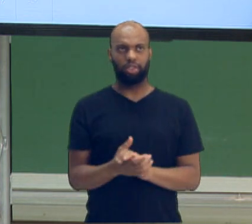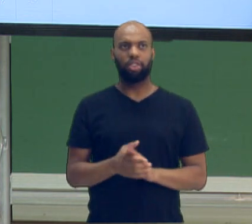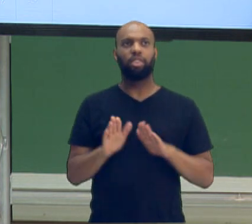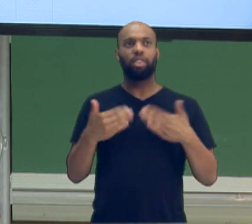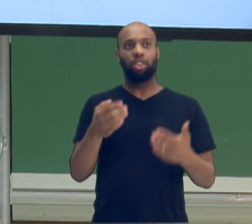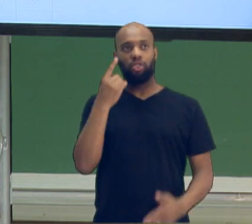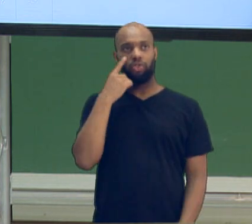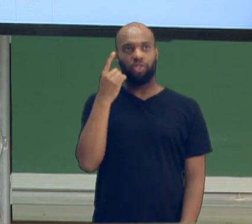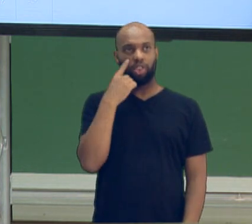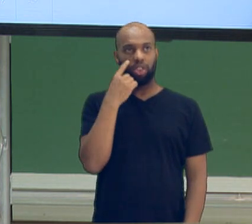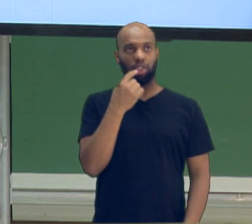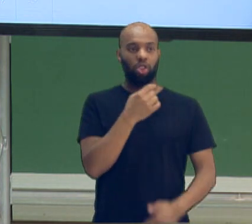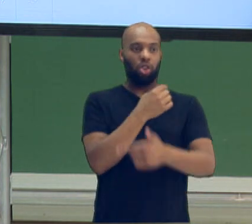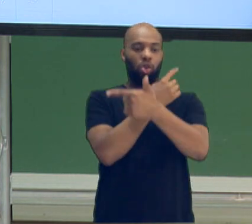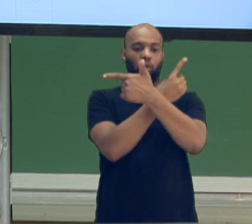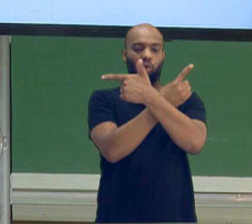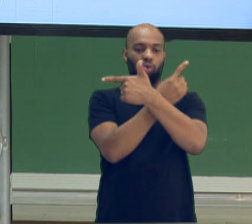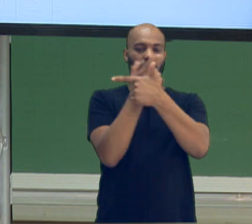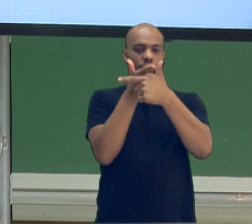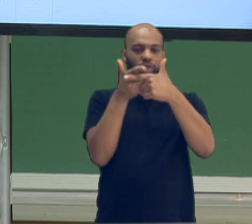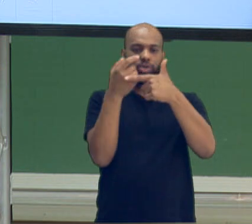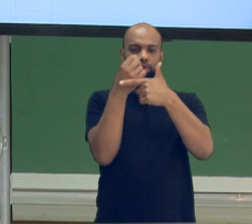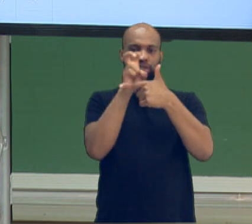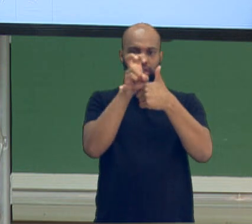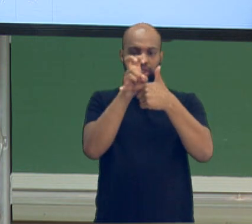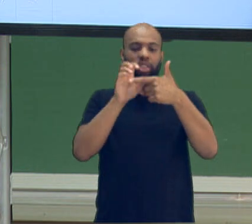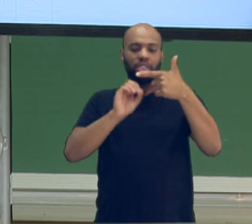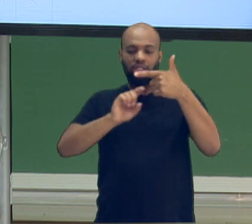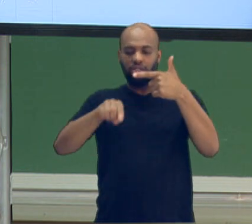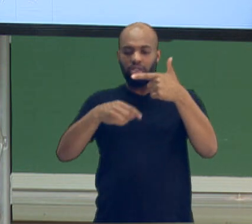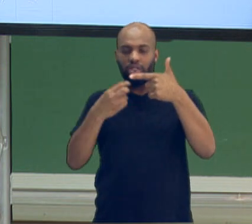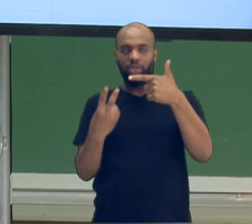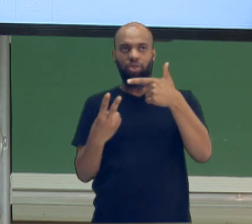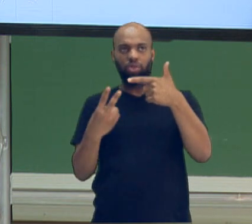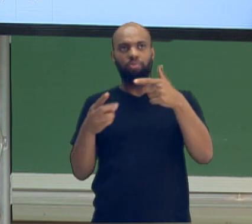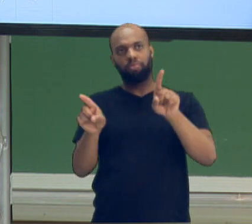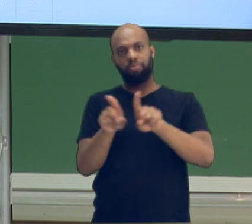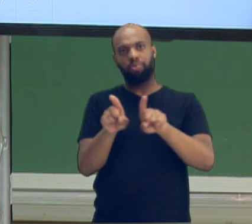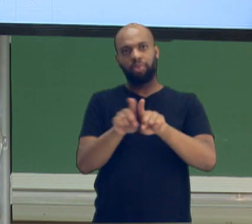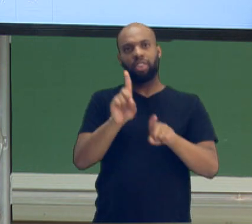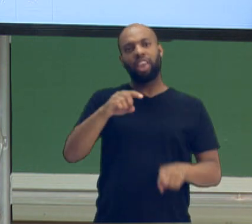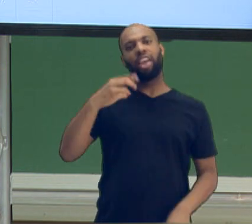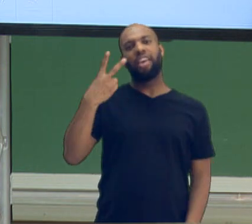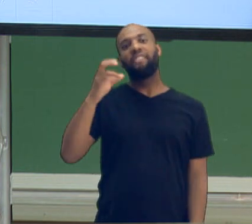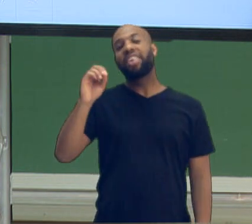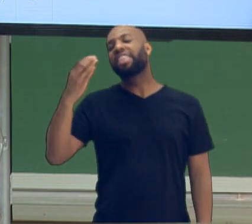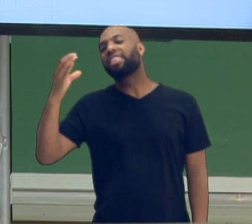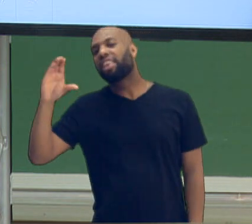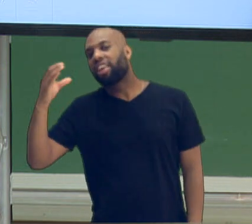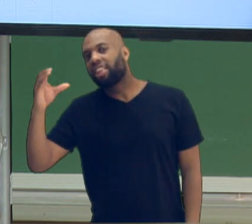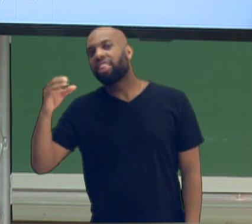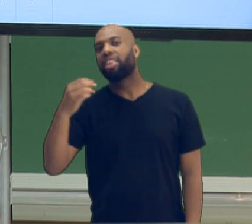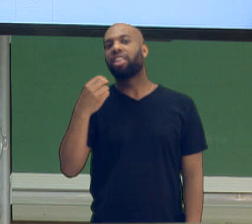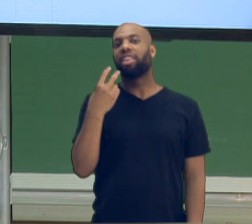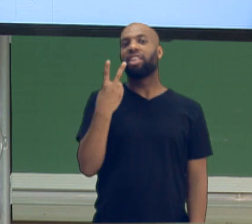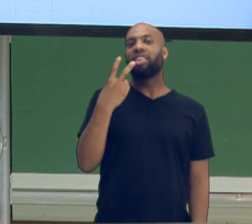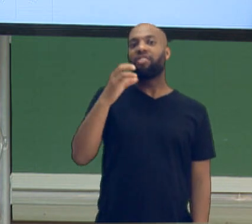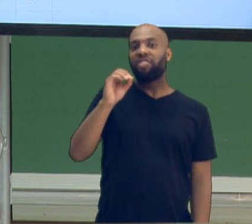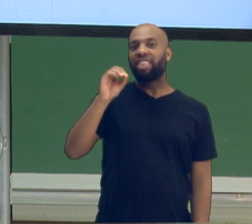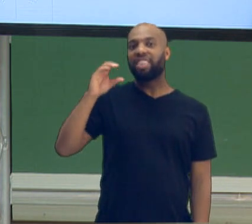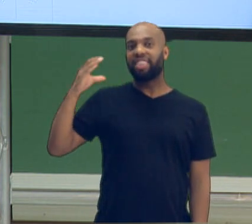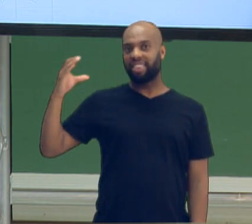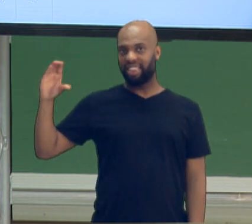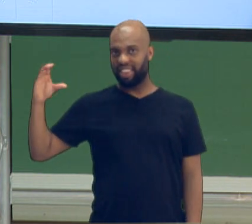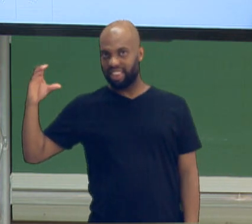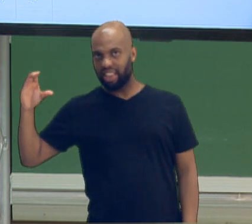lá. 1 dividido por 5, 0,2, que é a mesma coisa do 20 centavos, 20 centésimos,